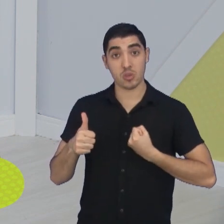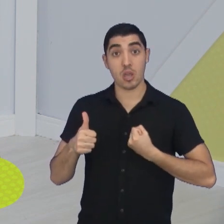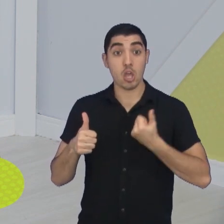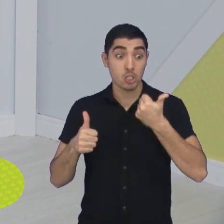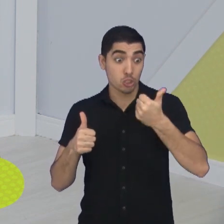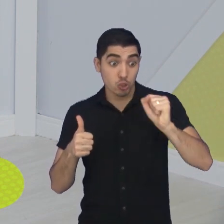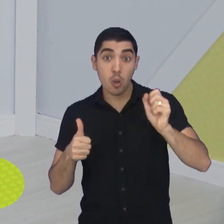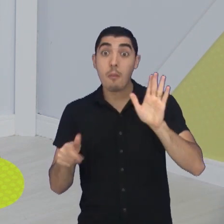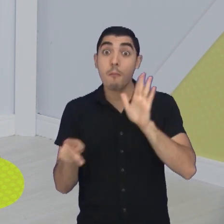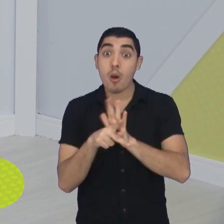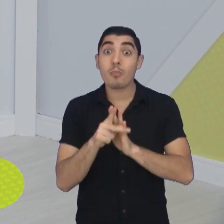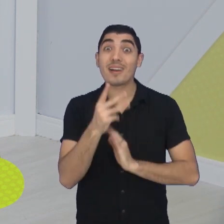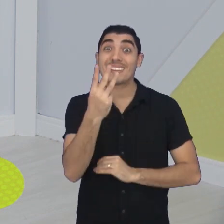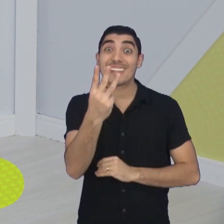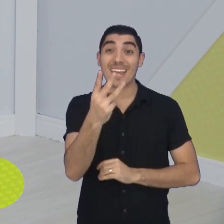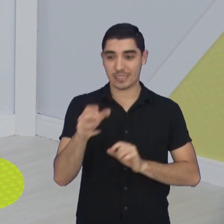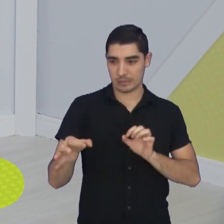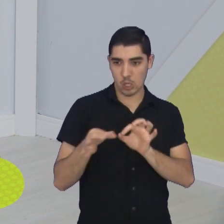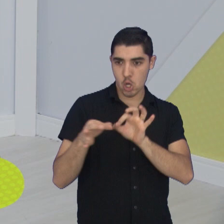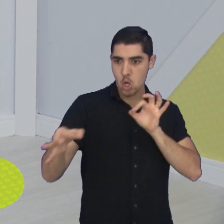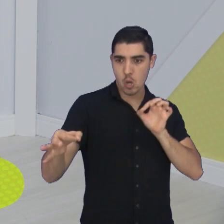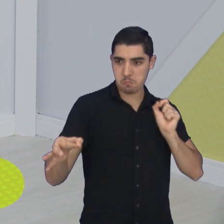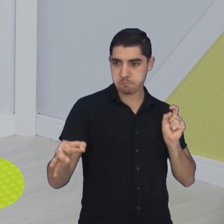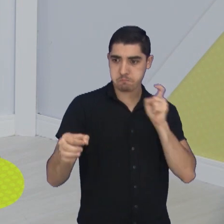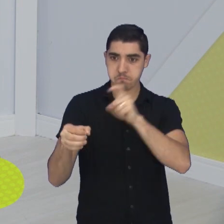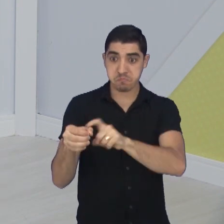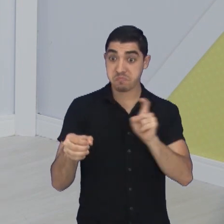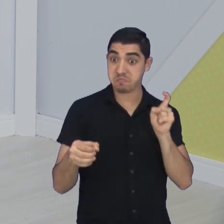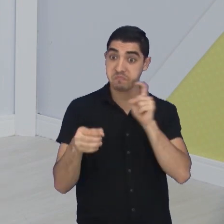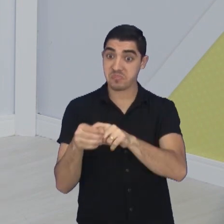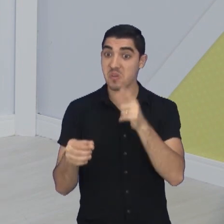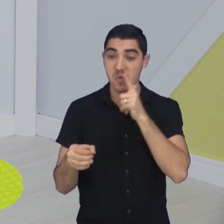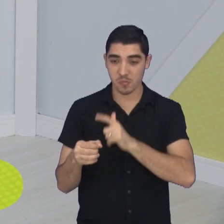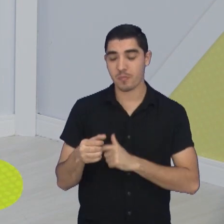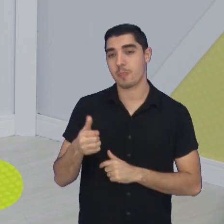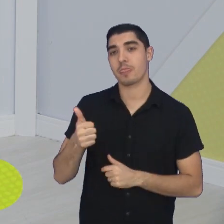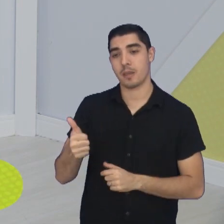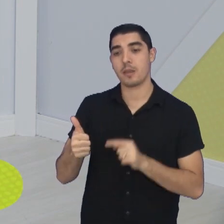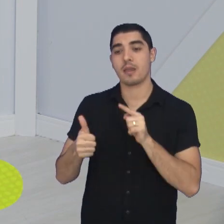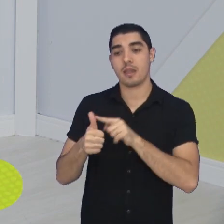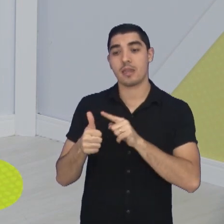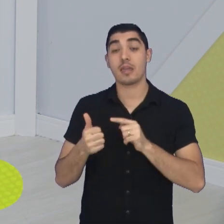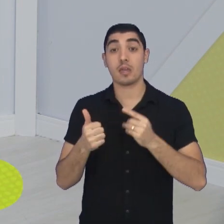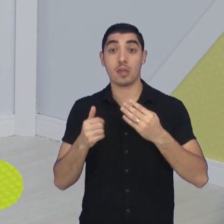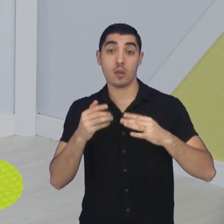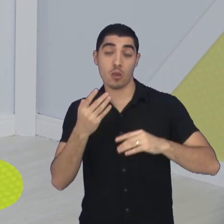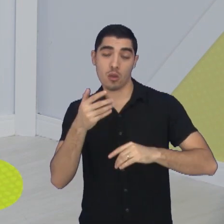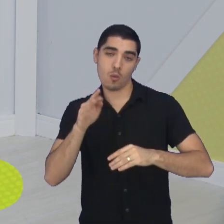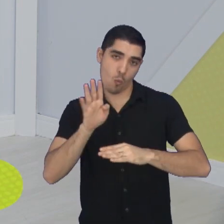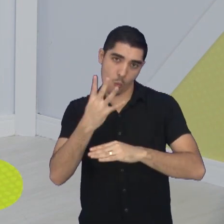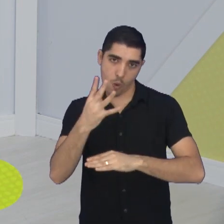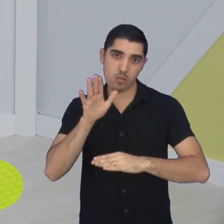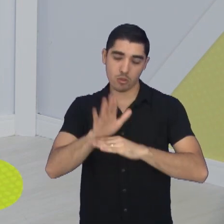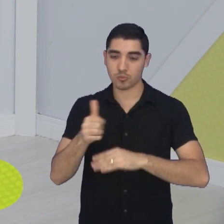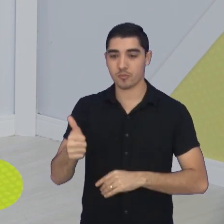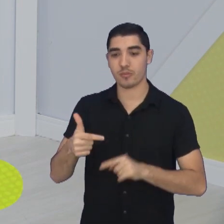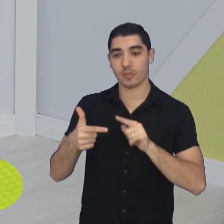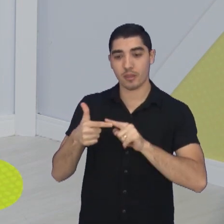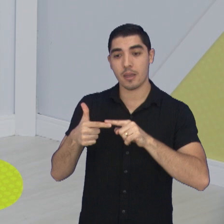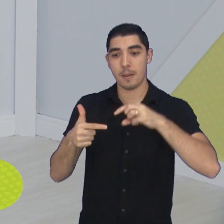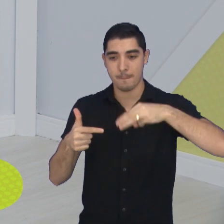3. Ele acertou 6 de 8 tentadas. Estava com a mão calibrada ao Ed, mais 1 rebote e 4 assistências. O McClanahan,